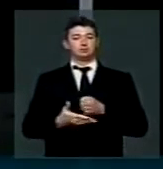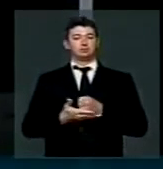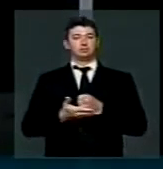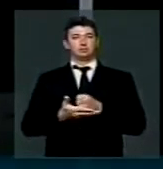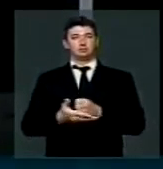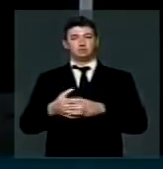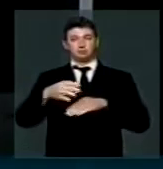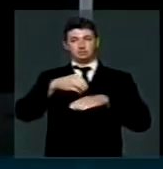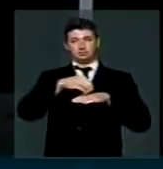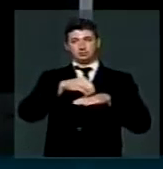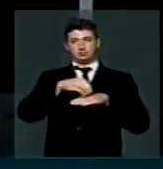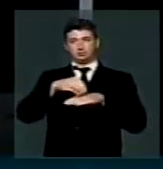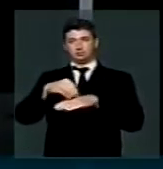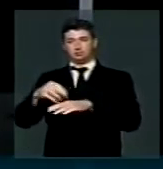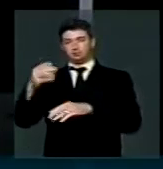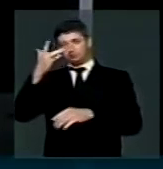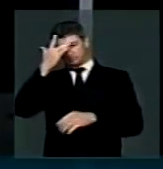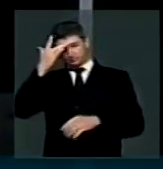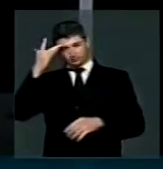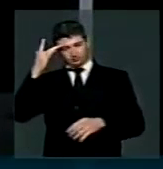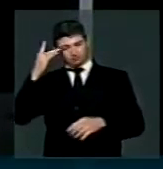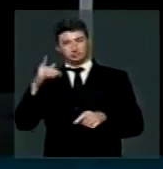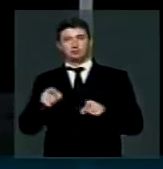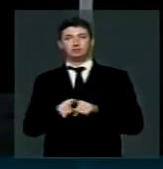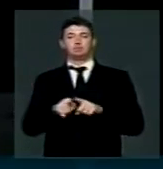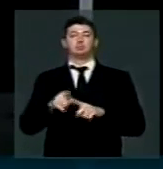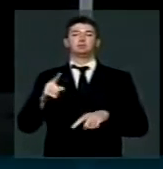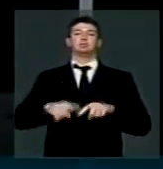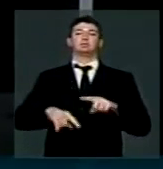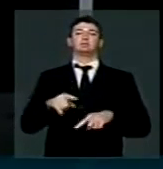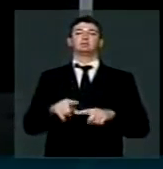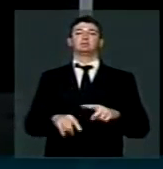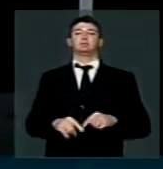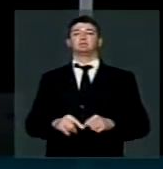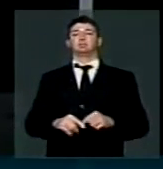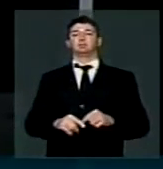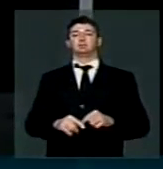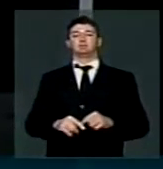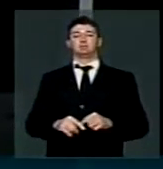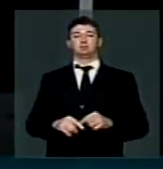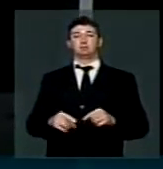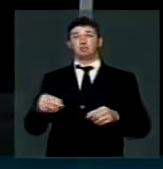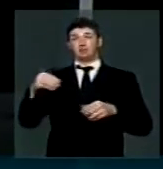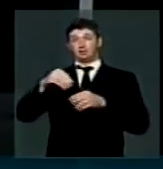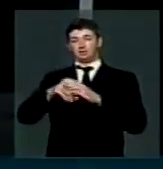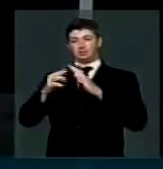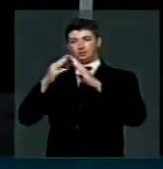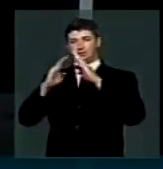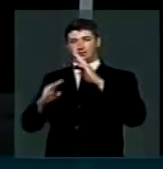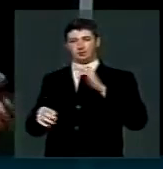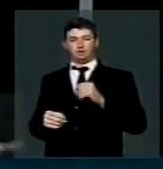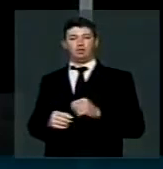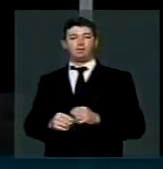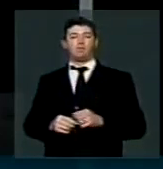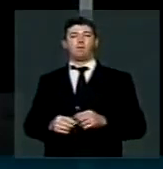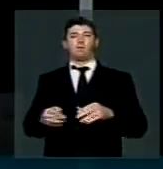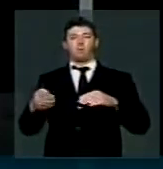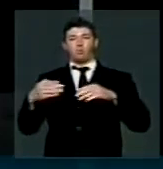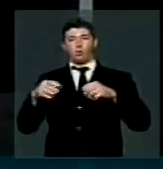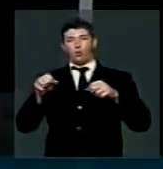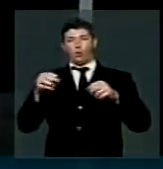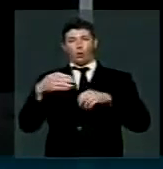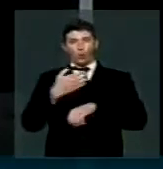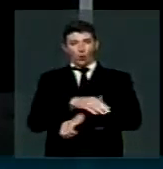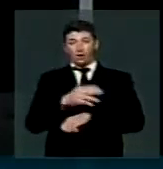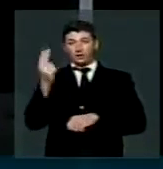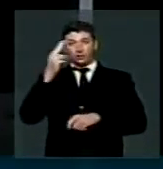a transportar pessoas e mercadorias para a periferia das cidades, com ruas